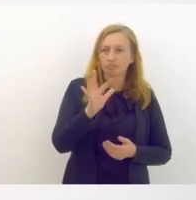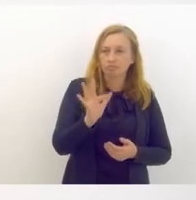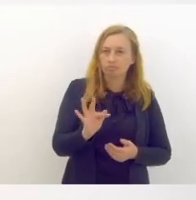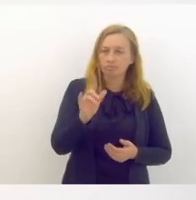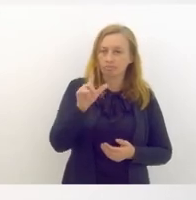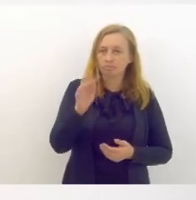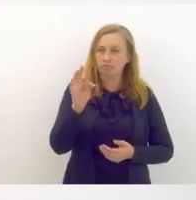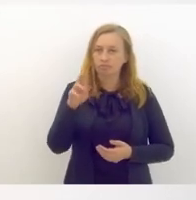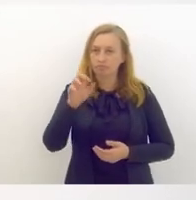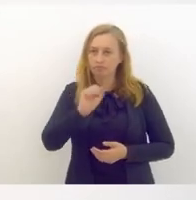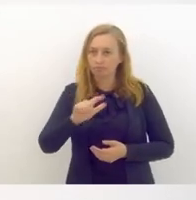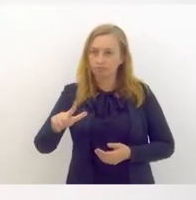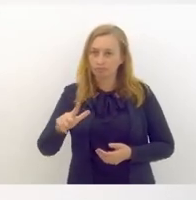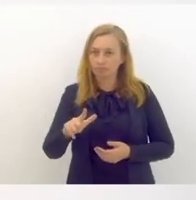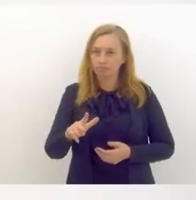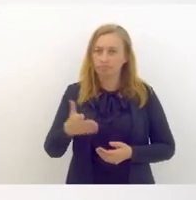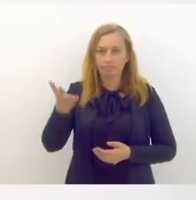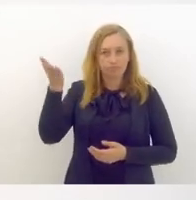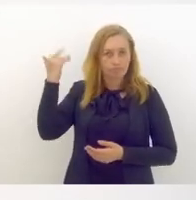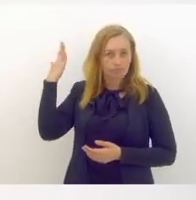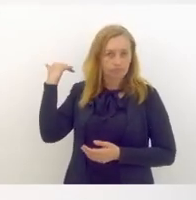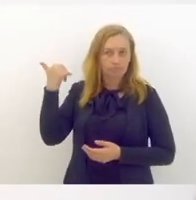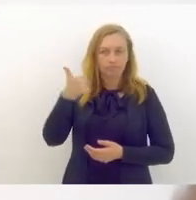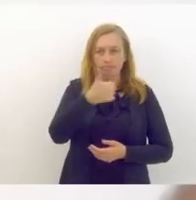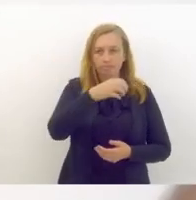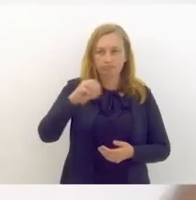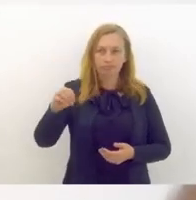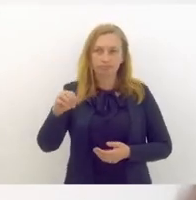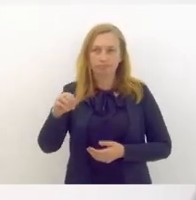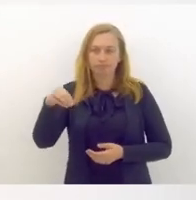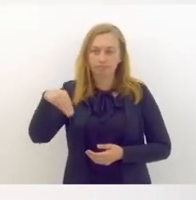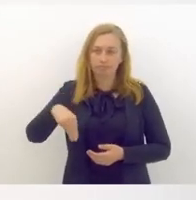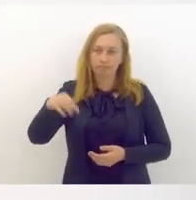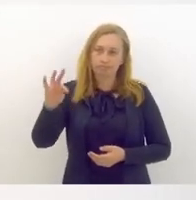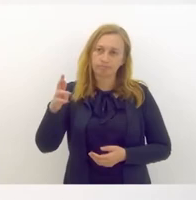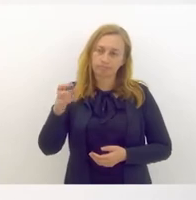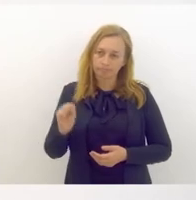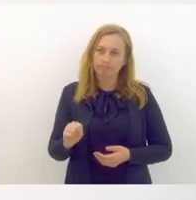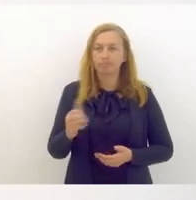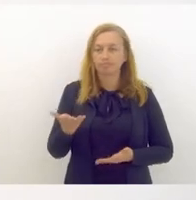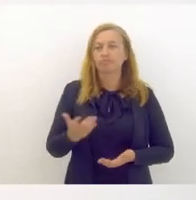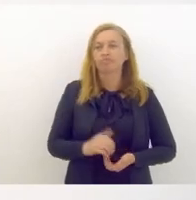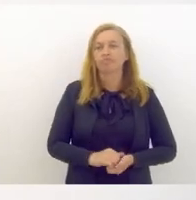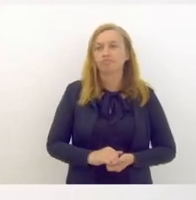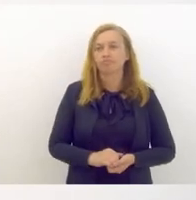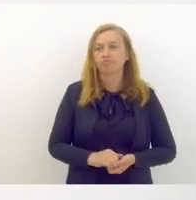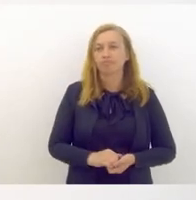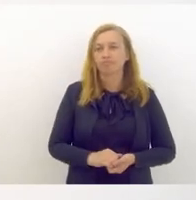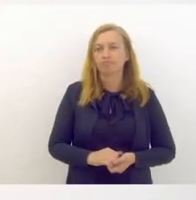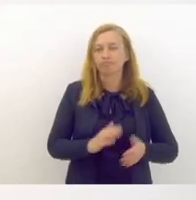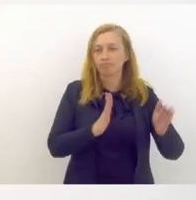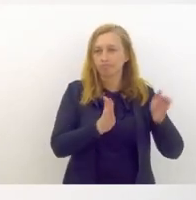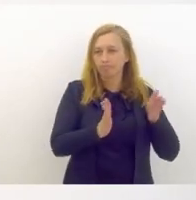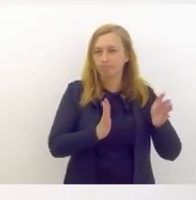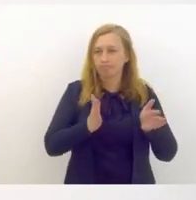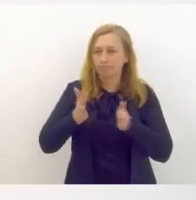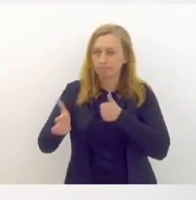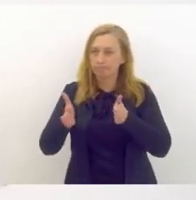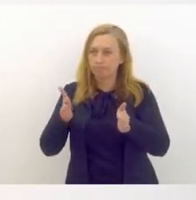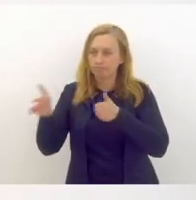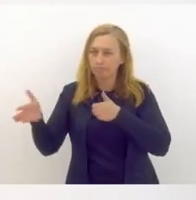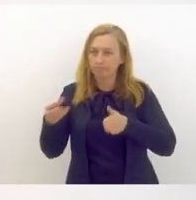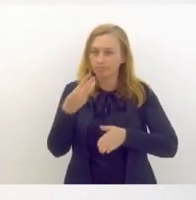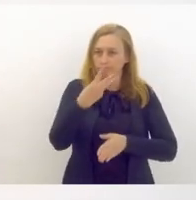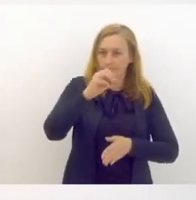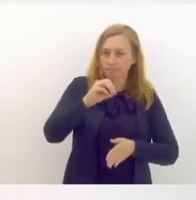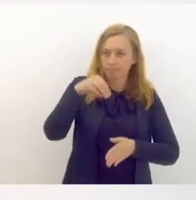lei separada. 100 metros. 100 metros, no caso. A partir de 100 metros. Vai uma gradação, no mínimo de 30